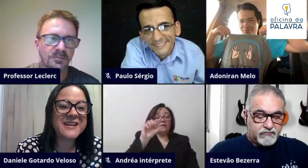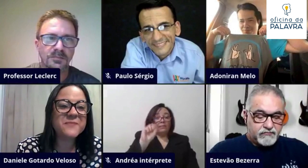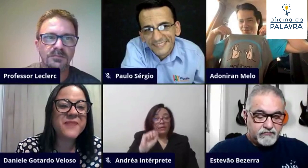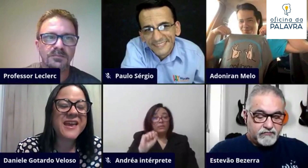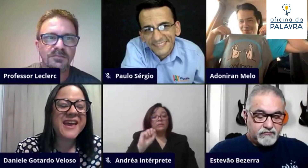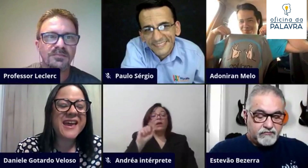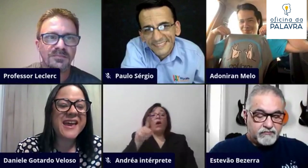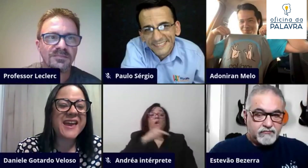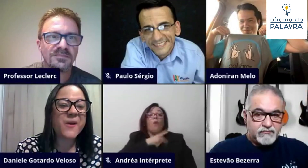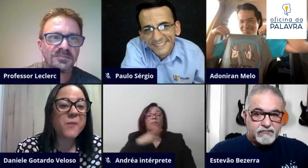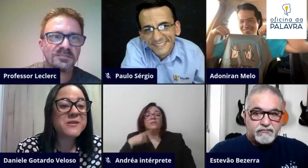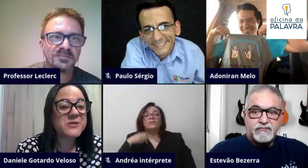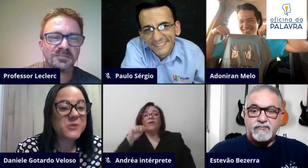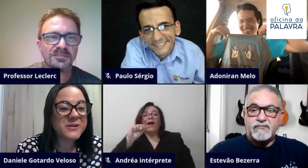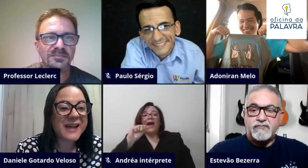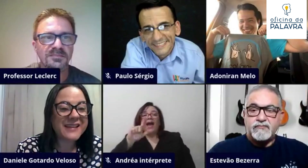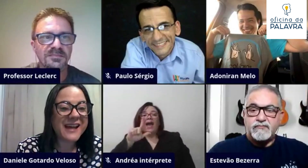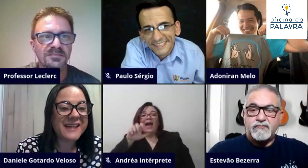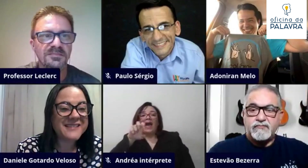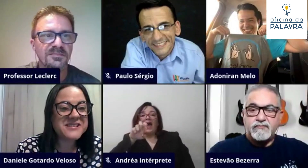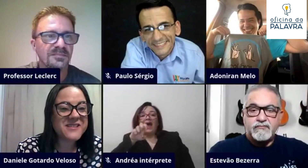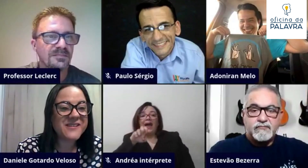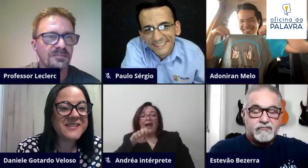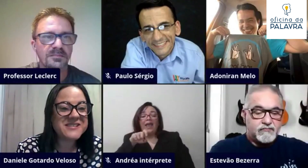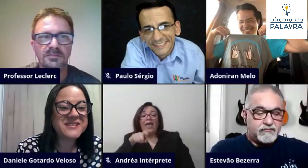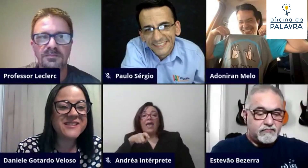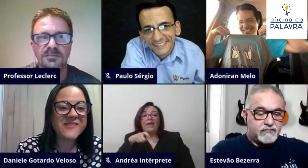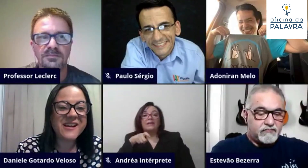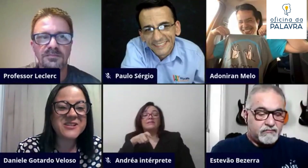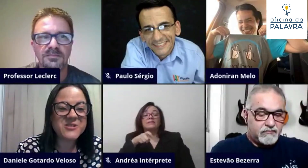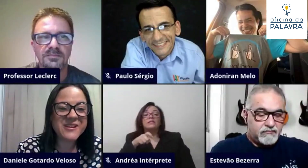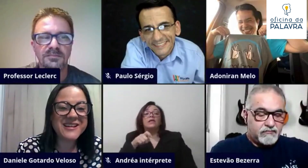dele aí, começou lá na AD